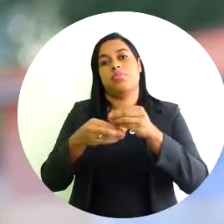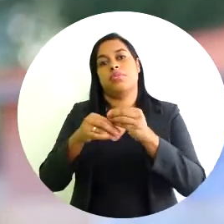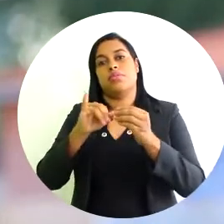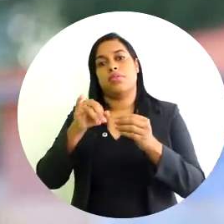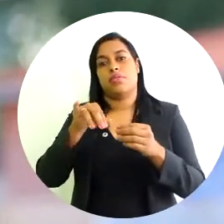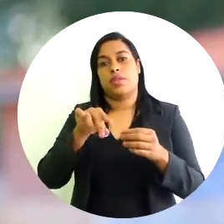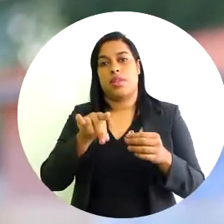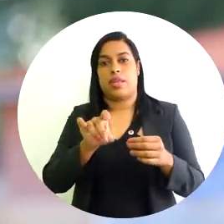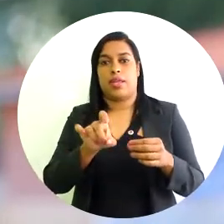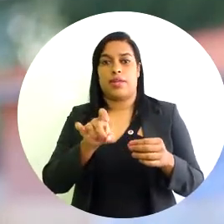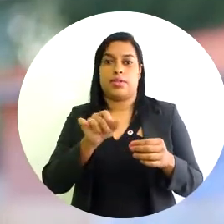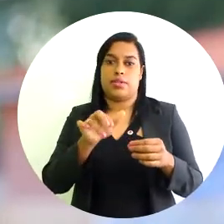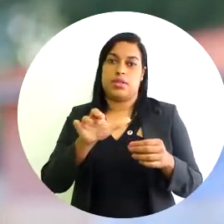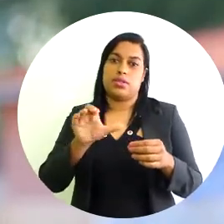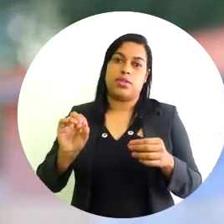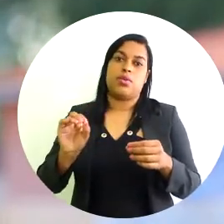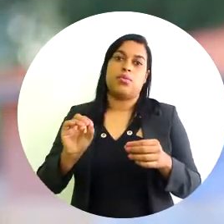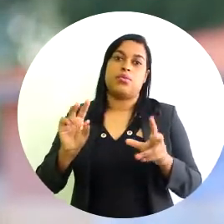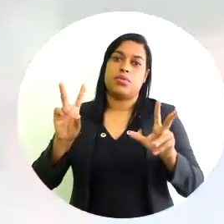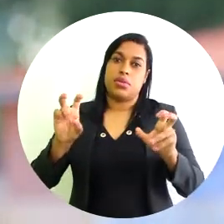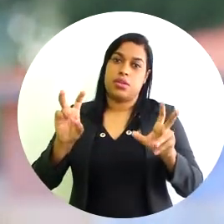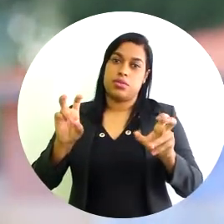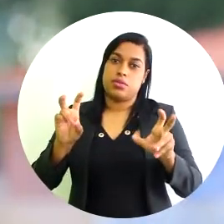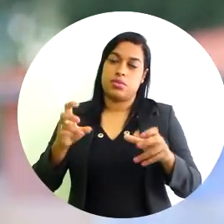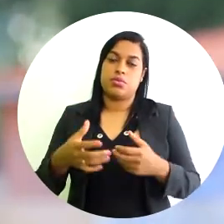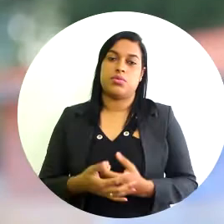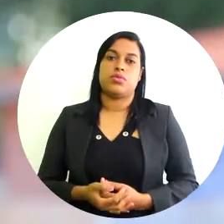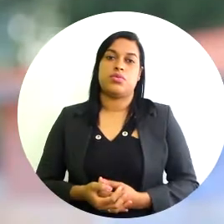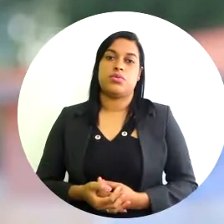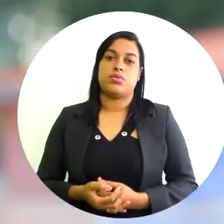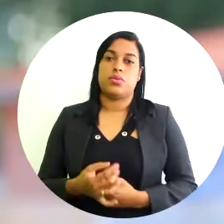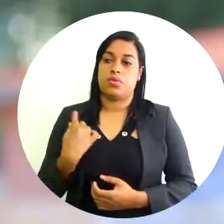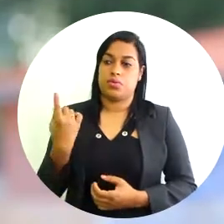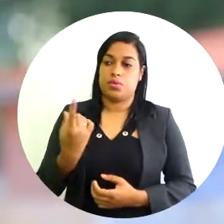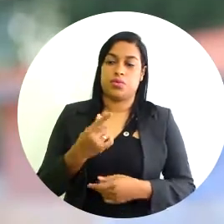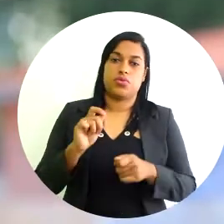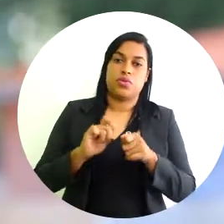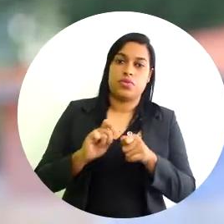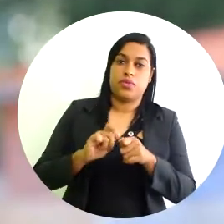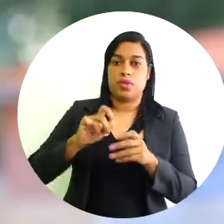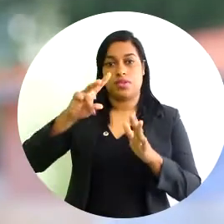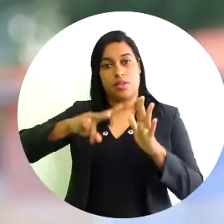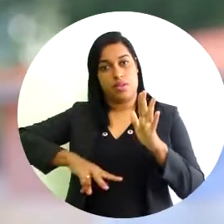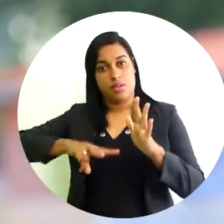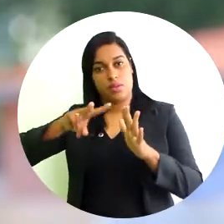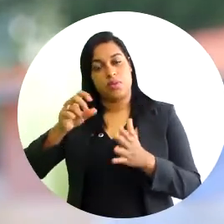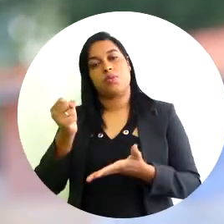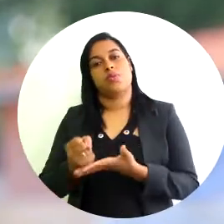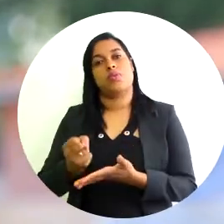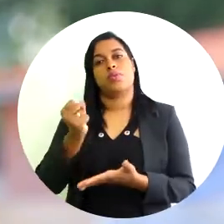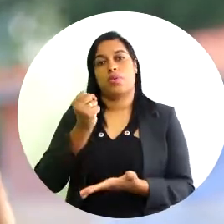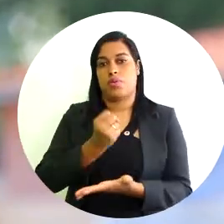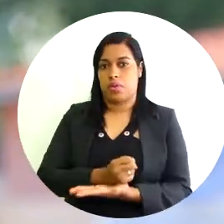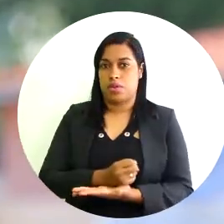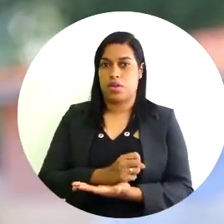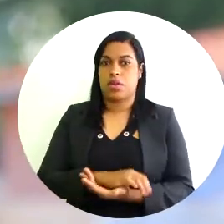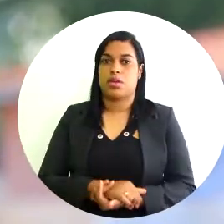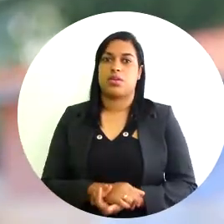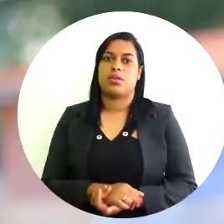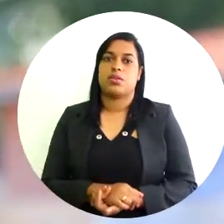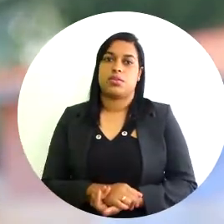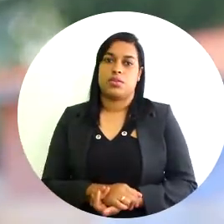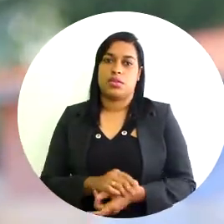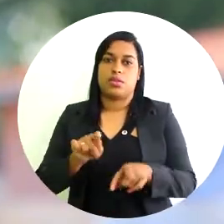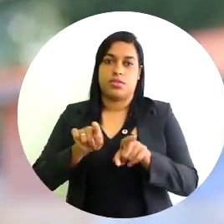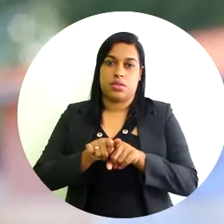essa extração de assuntos. Então, quando a gente faz a leitura documentária, que é a leitura salteada,